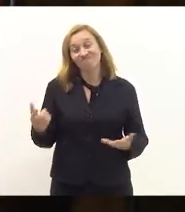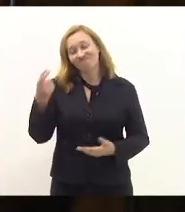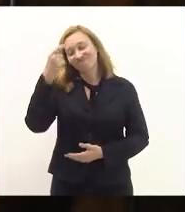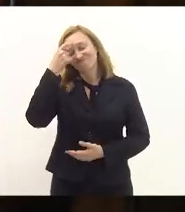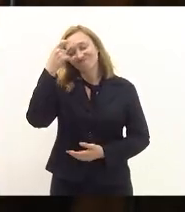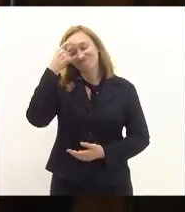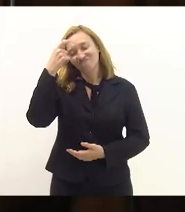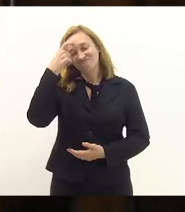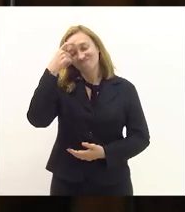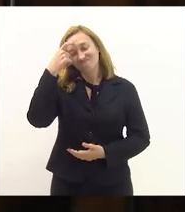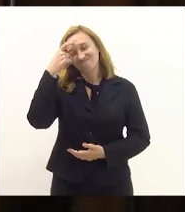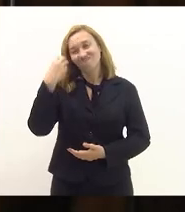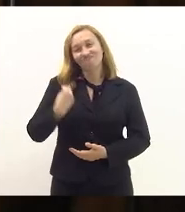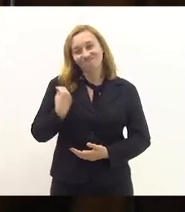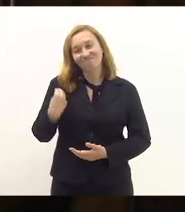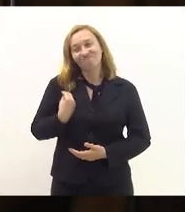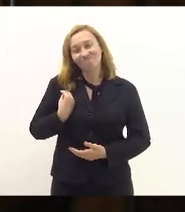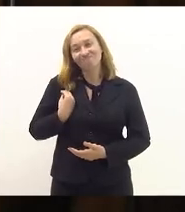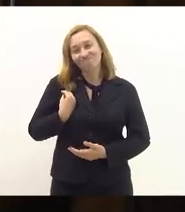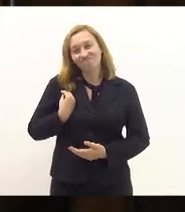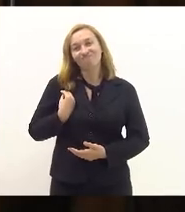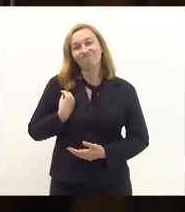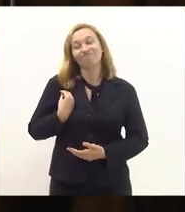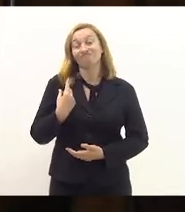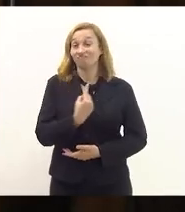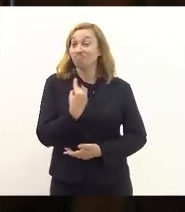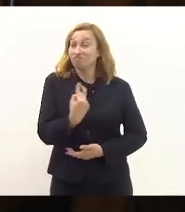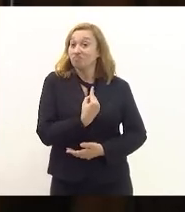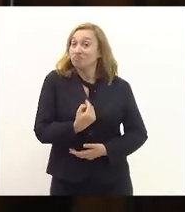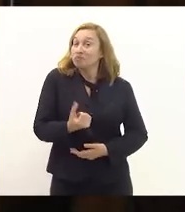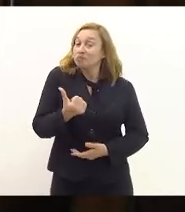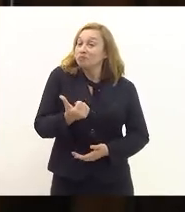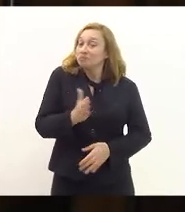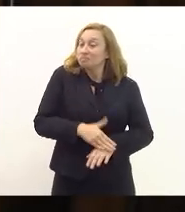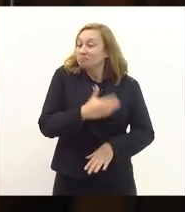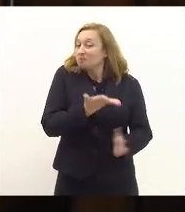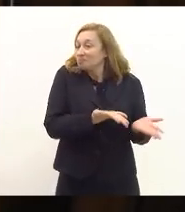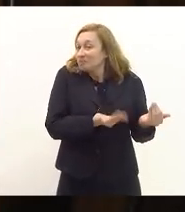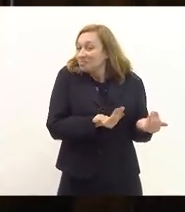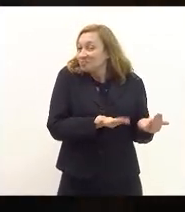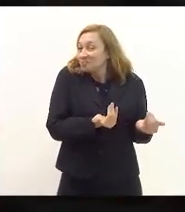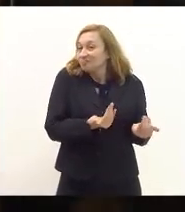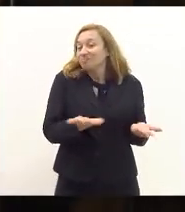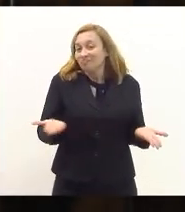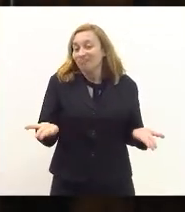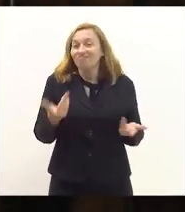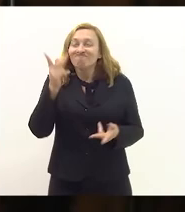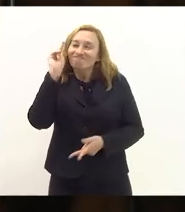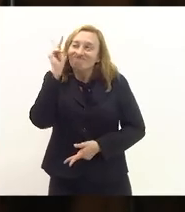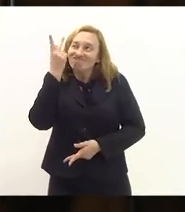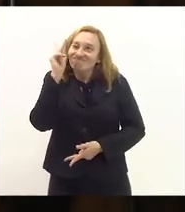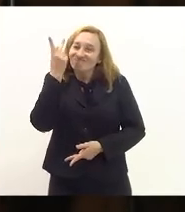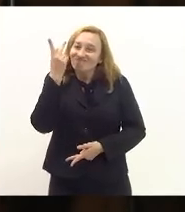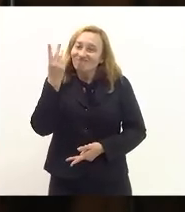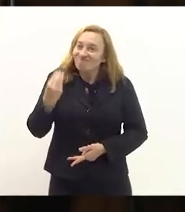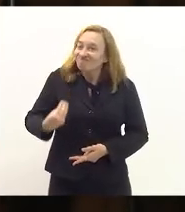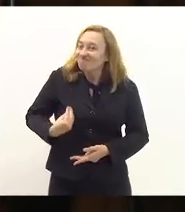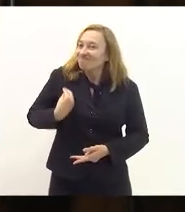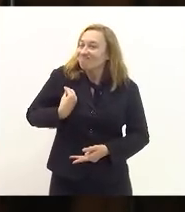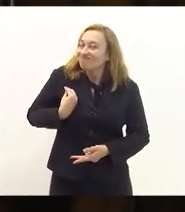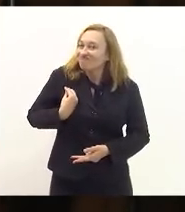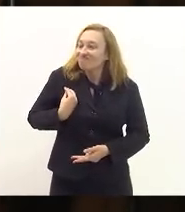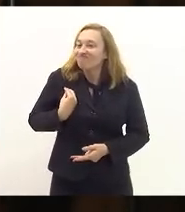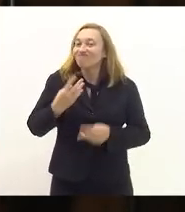memória, sobretudo para nós, que somos um pouco mais jovens, dessa história vivida